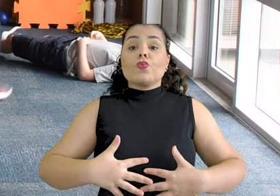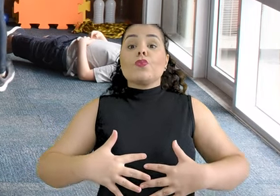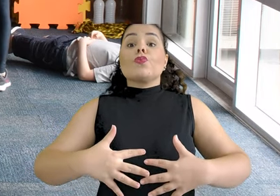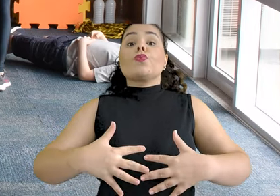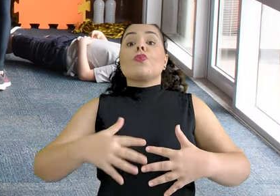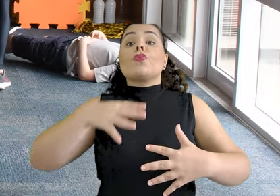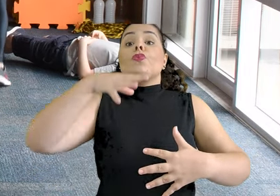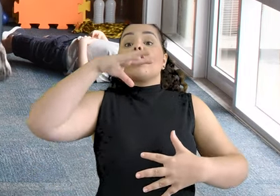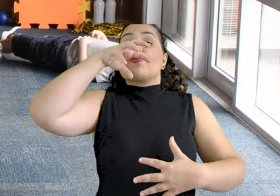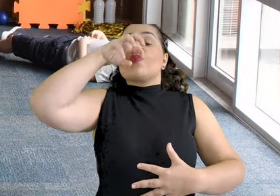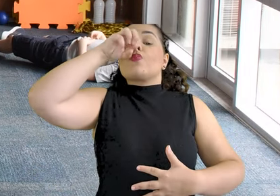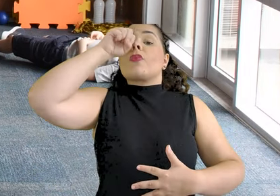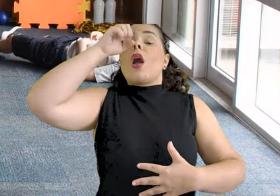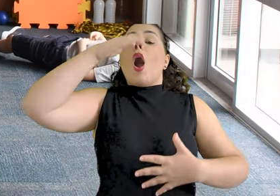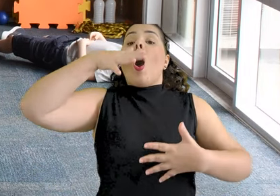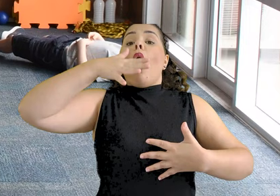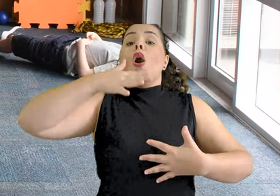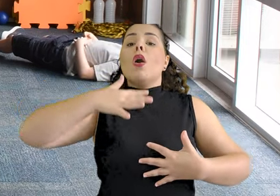E...